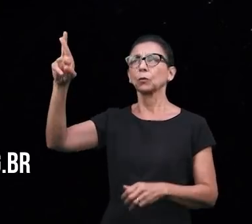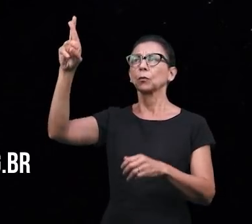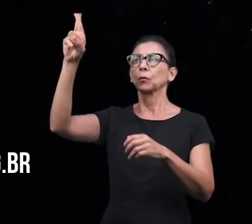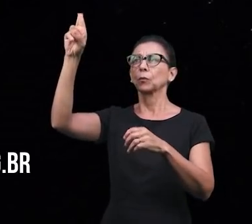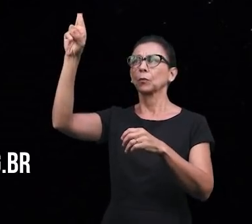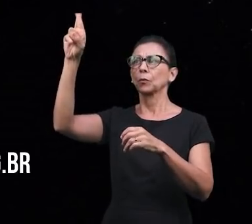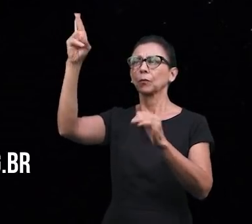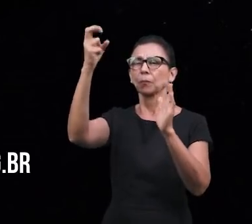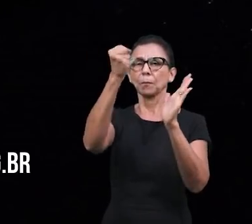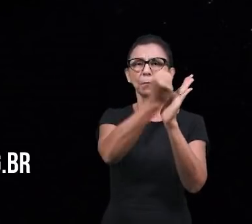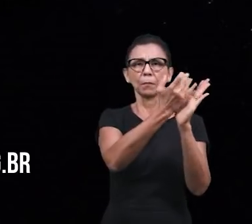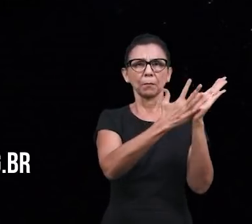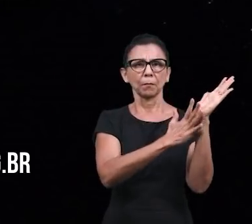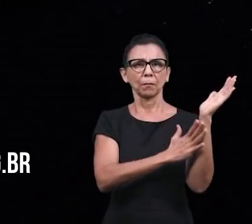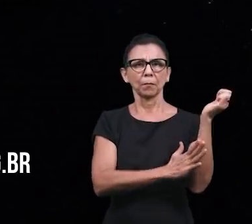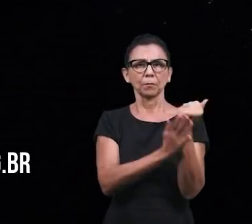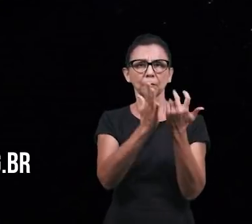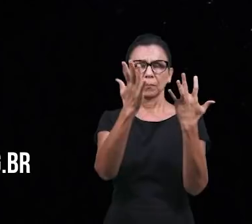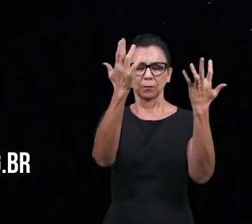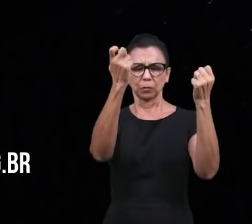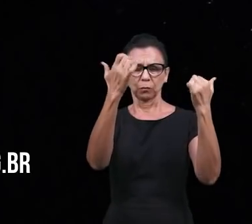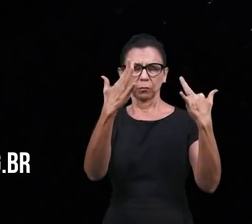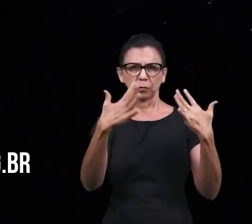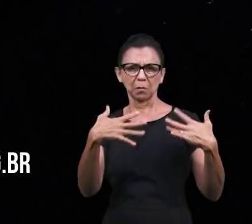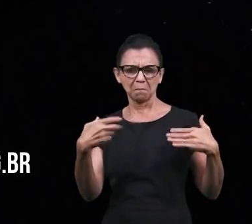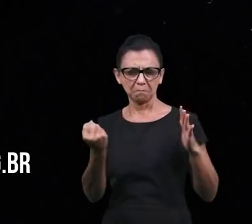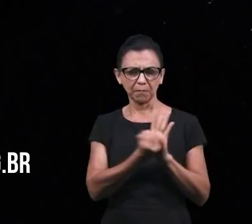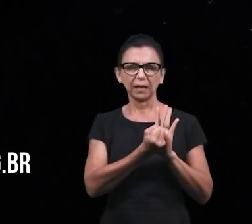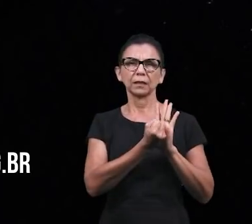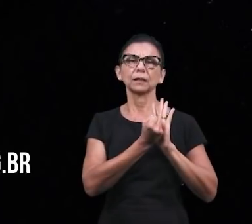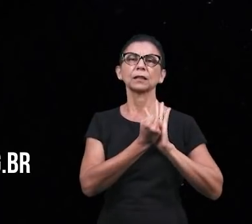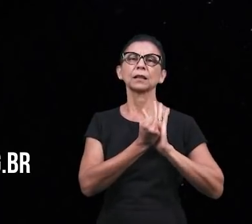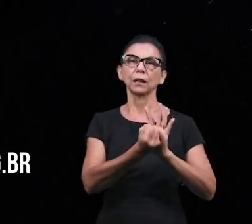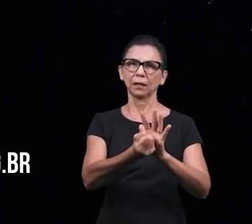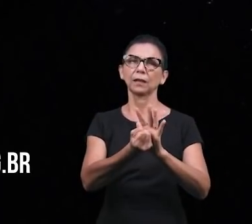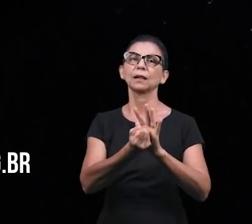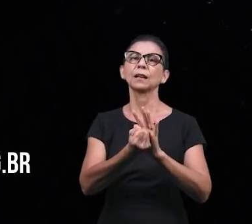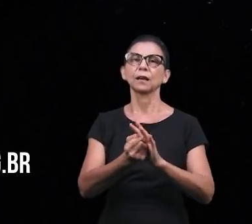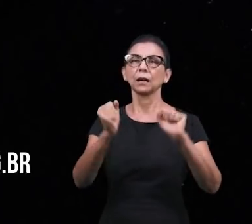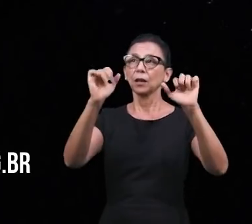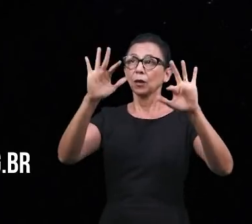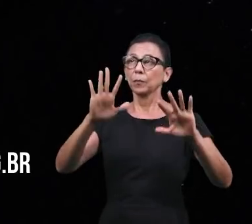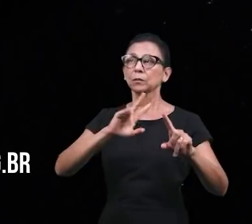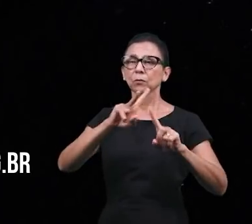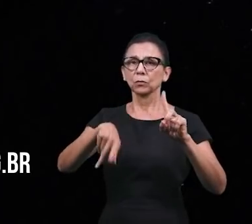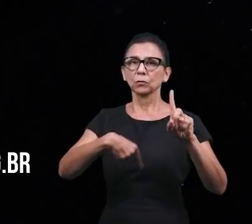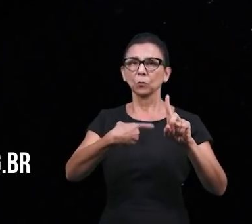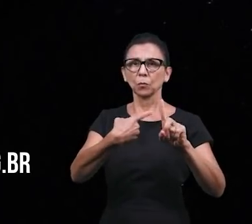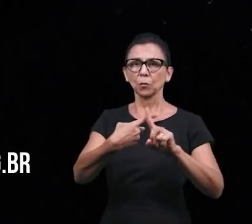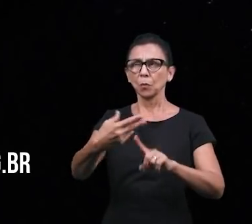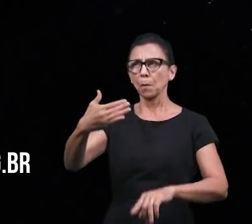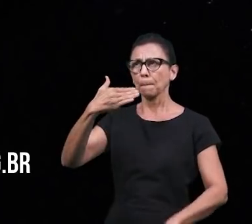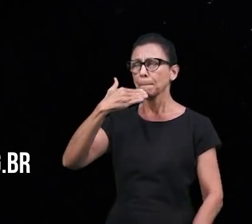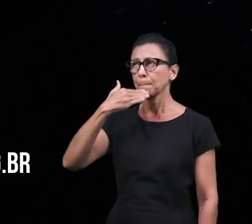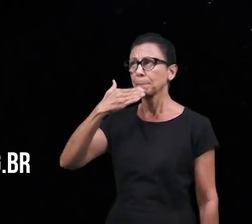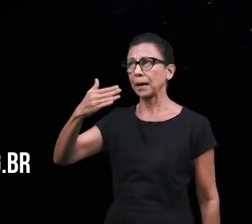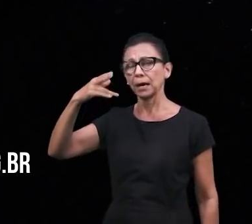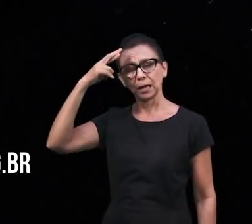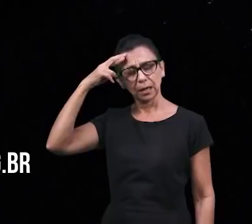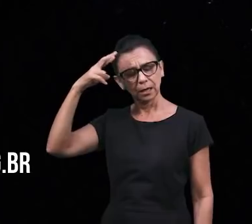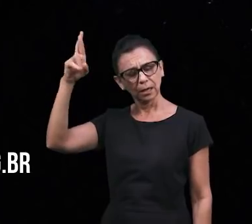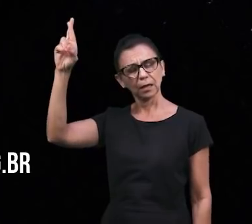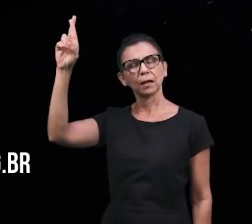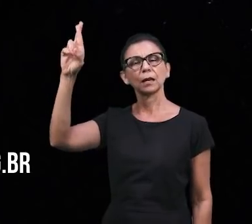sobre mim, porção dobrada, ó Senhor, me